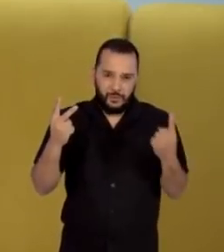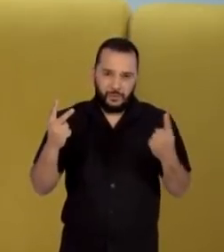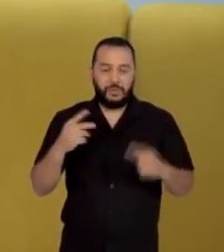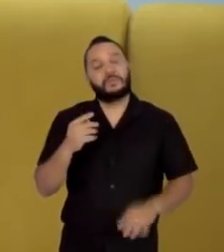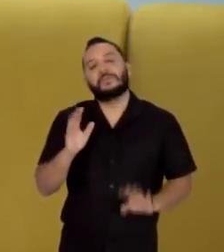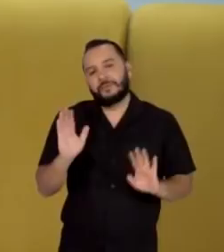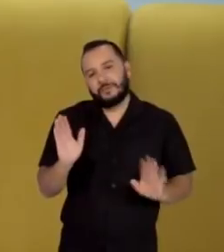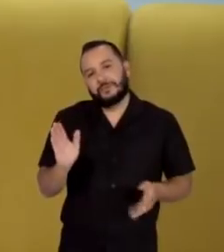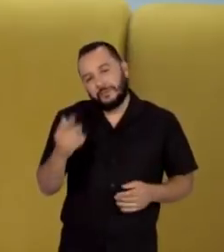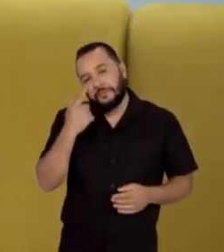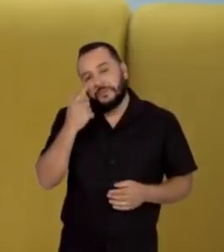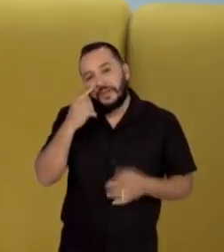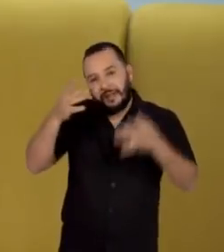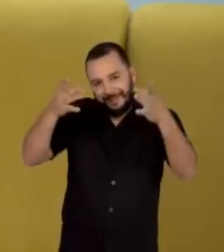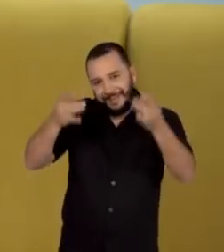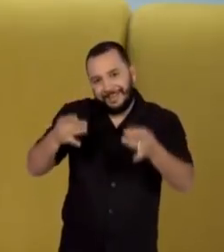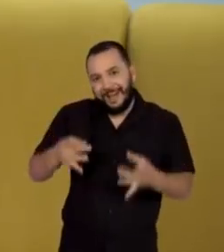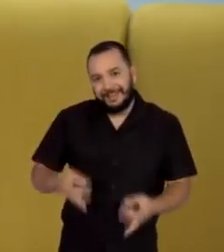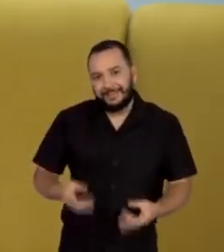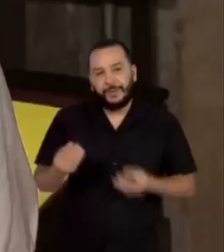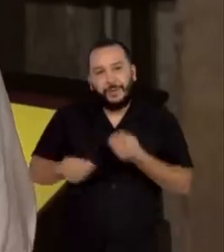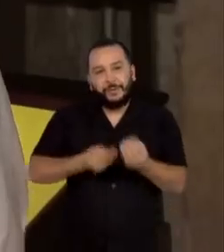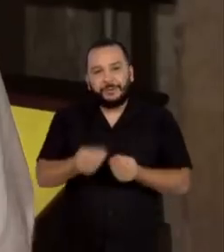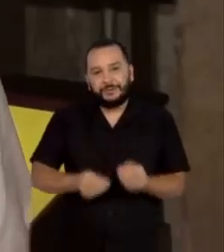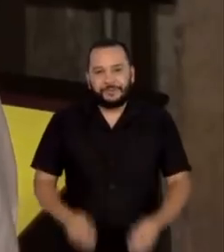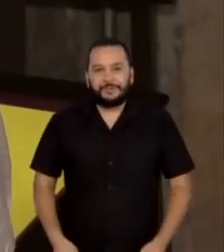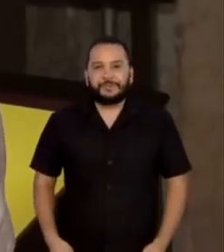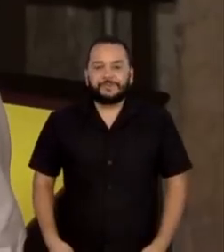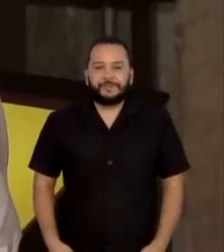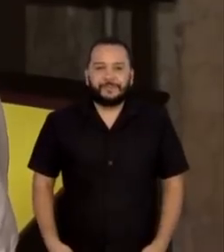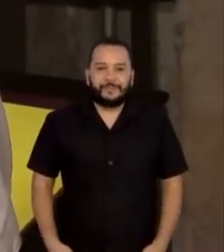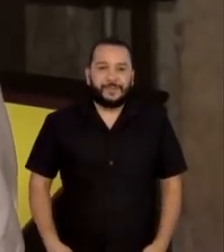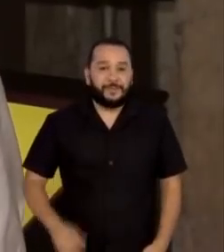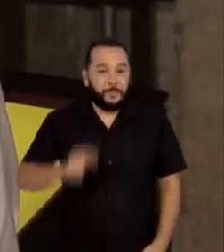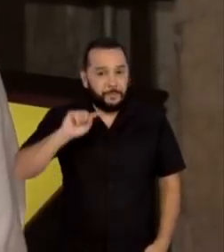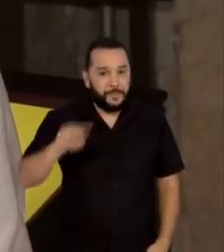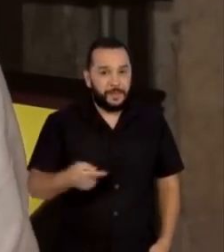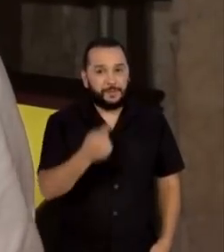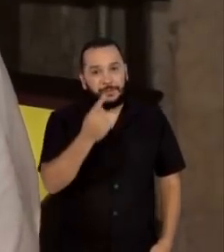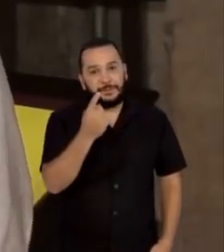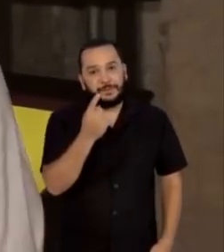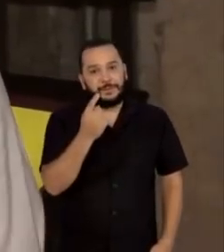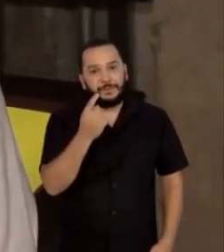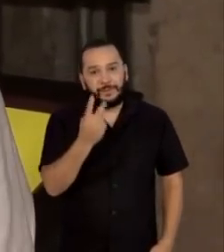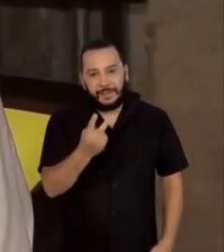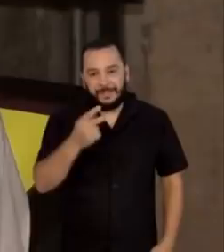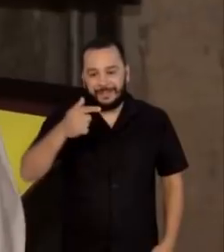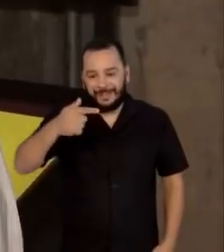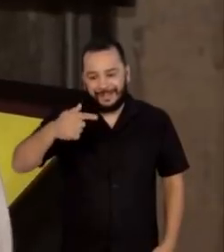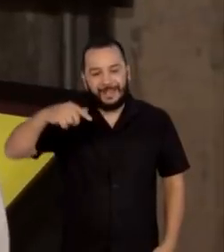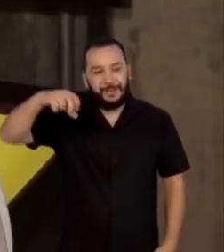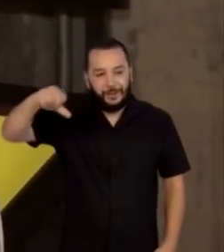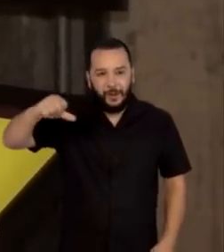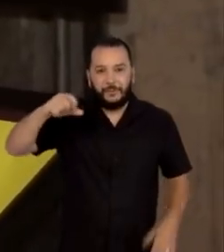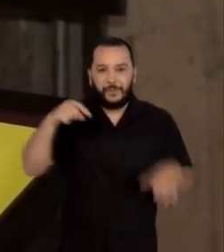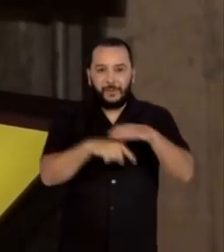Cortez traz mais detalhes para a gente. Foram 1.279 gols. Alguns dizem que